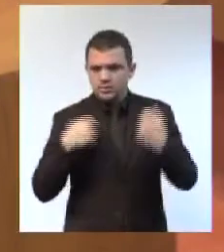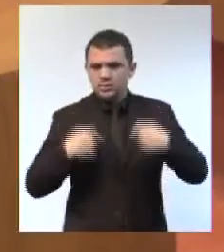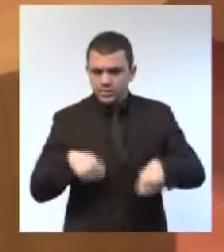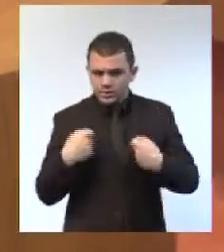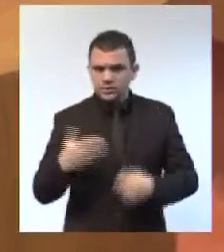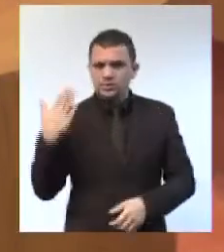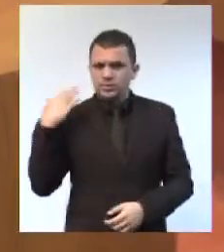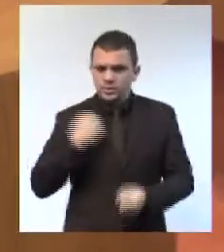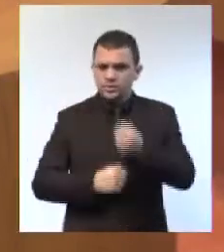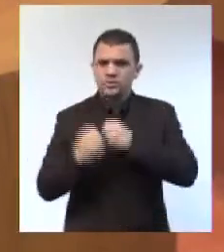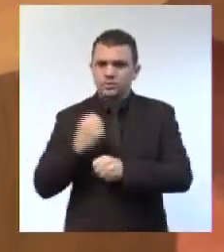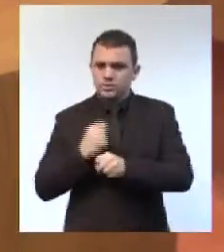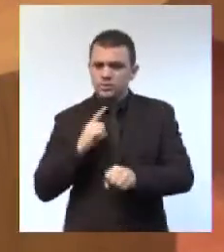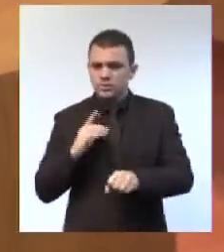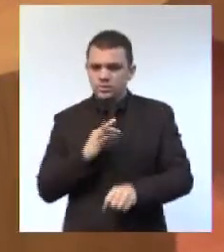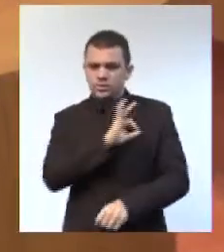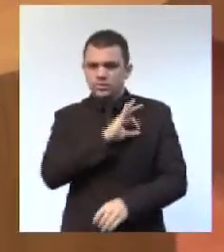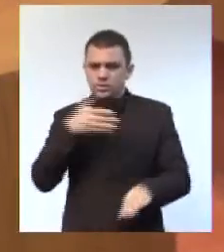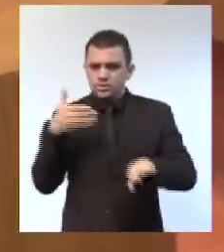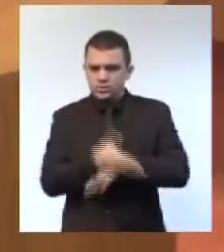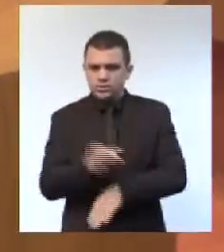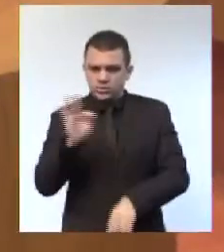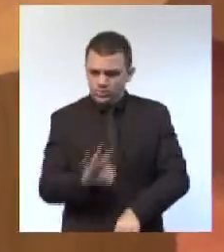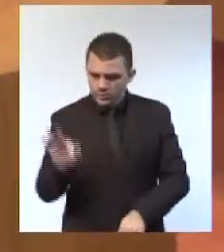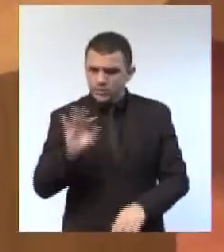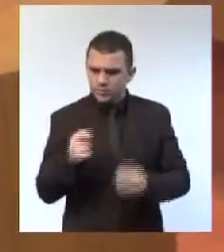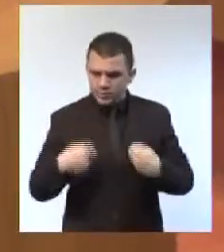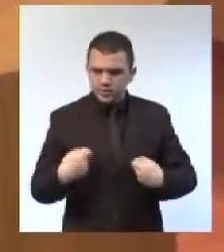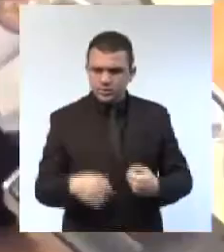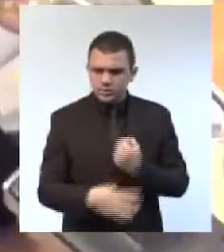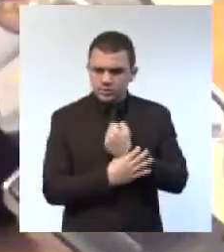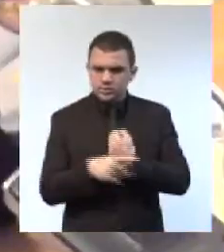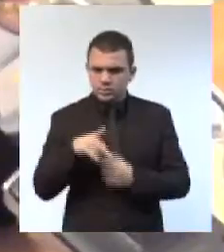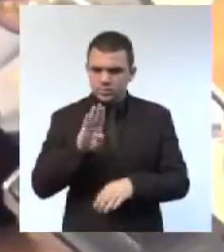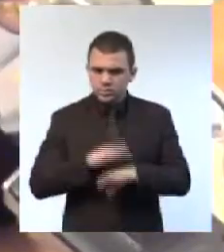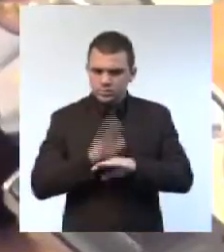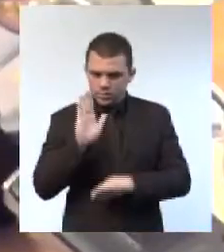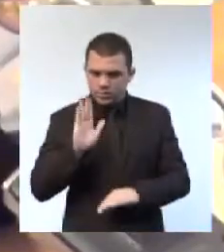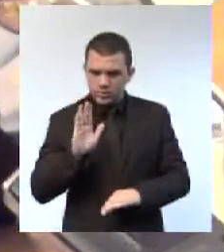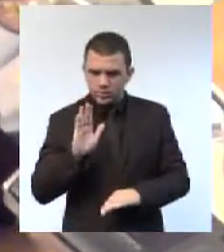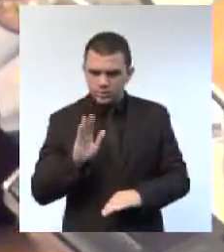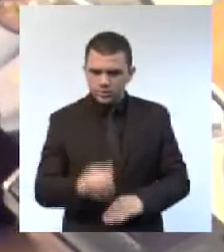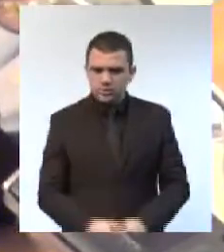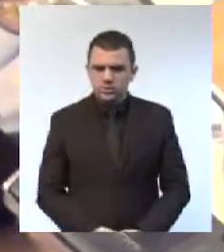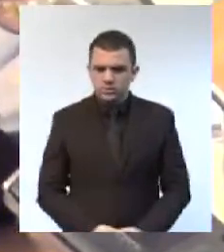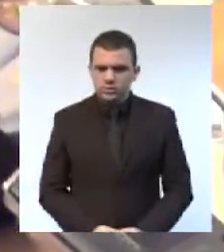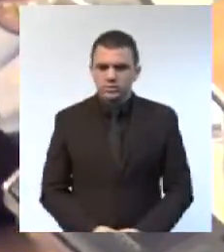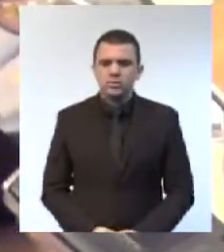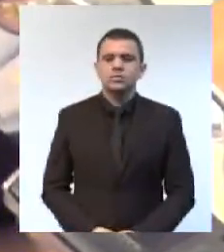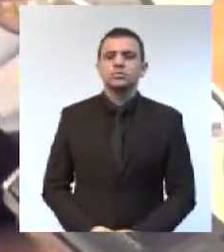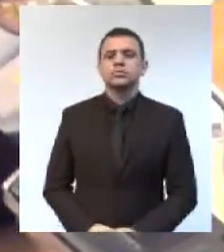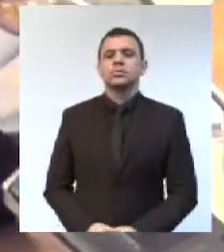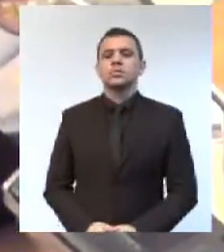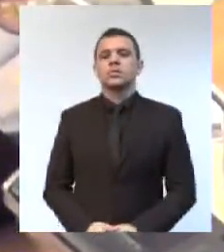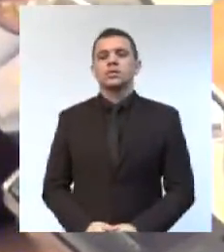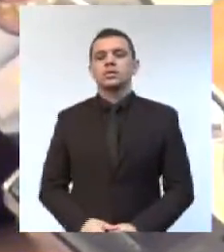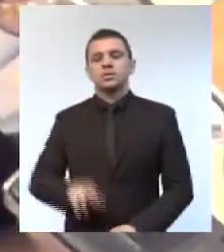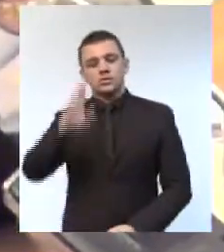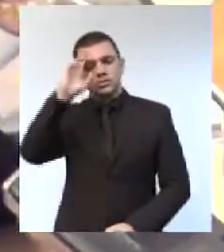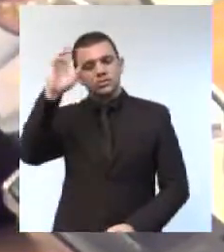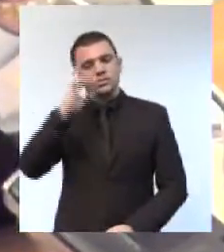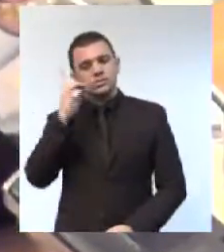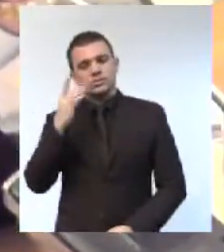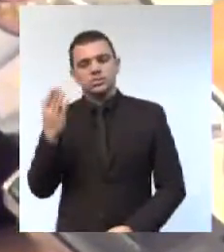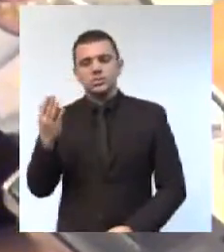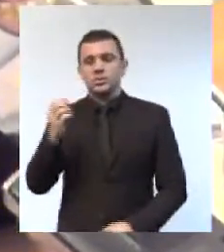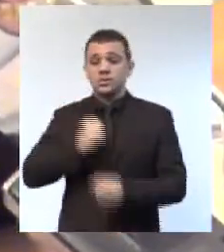havido a intervenção no ano passado para ter mais segurança pública? Vossa Excelência, no ano passado... Aí fica difícil. Não, não fica